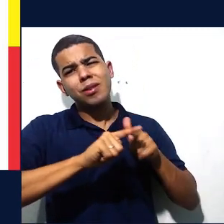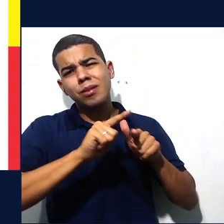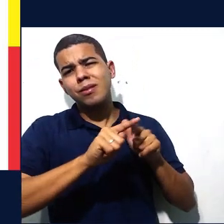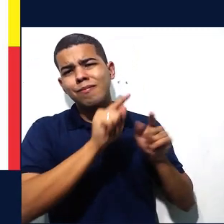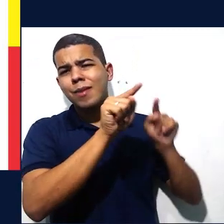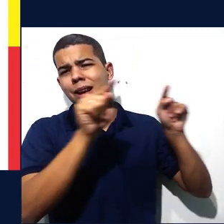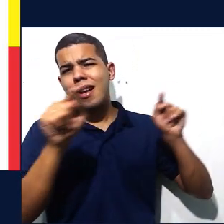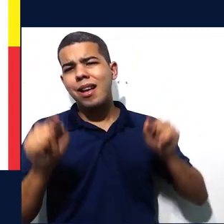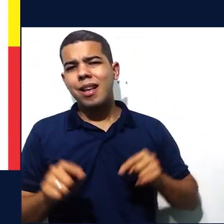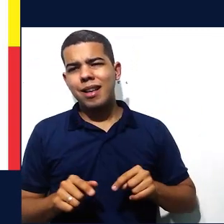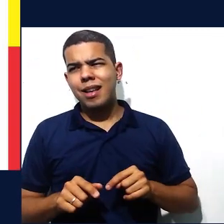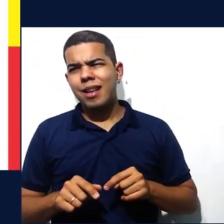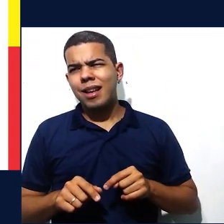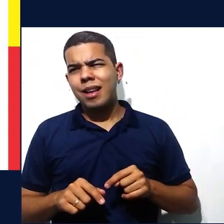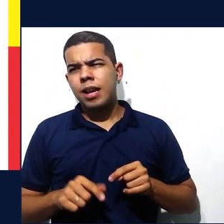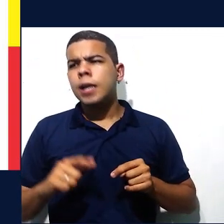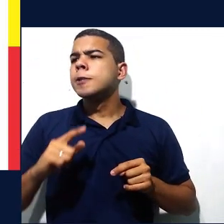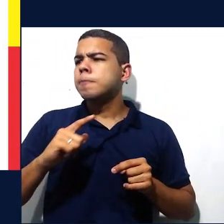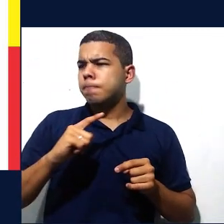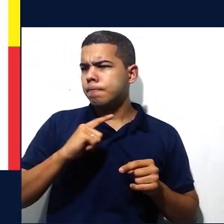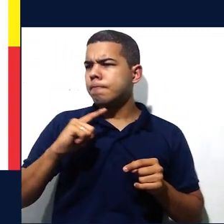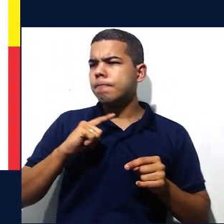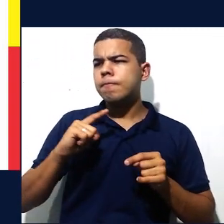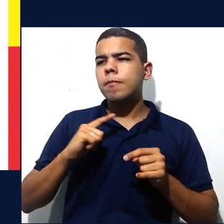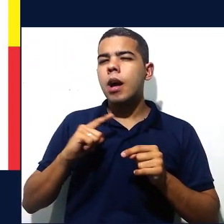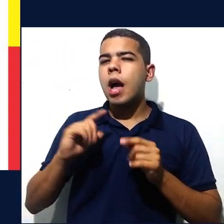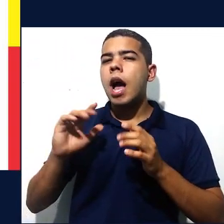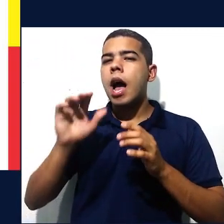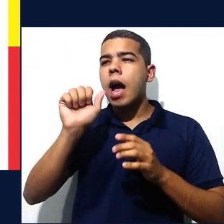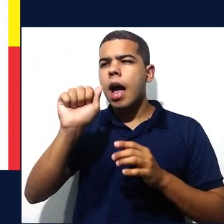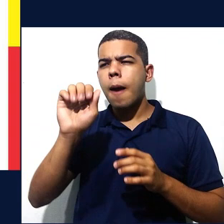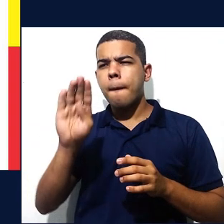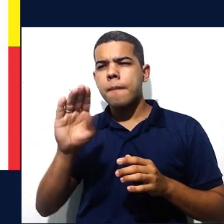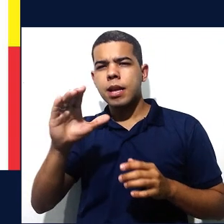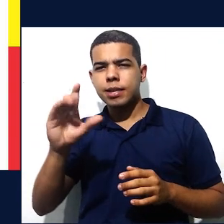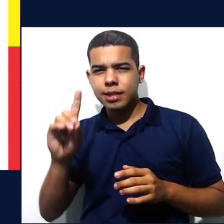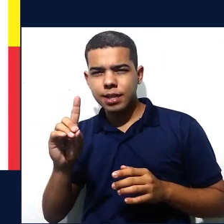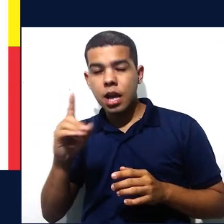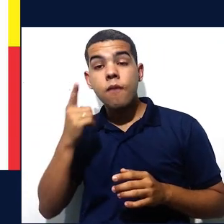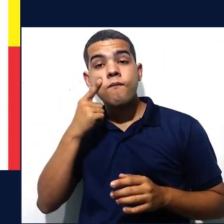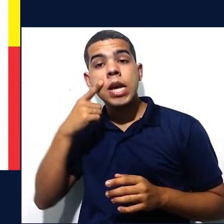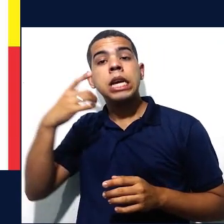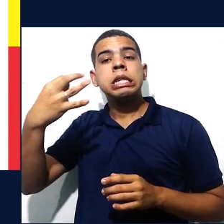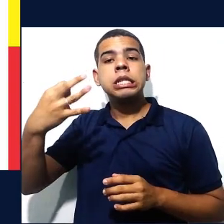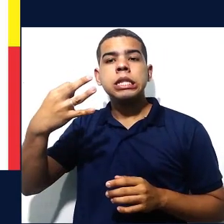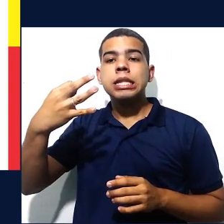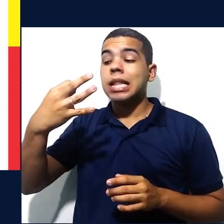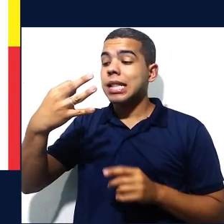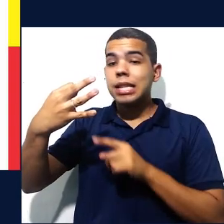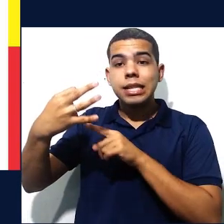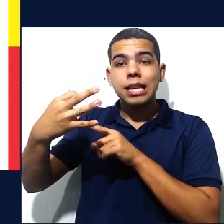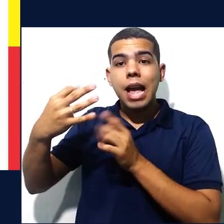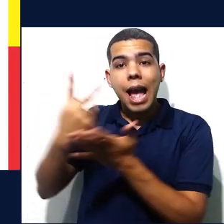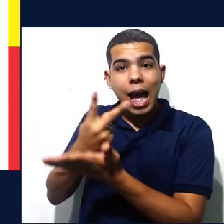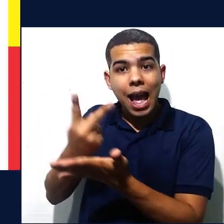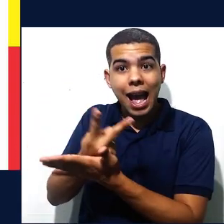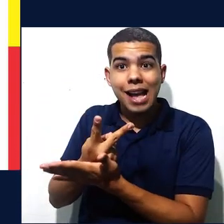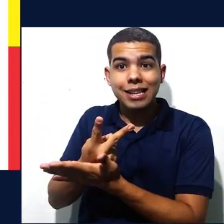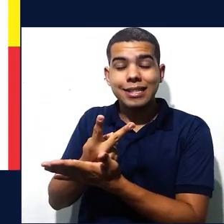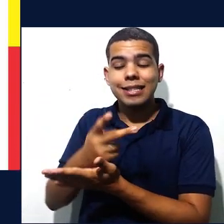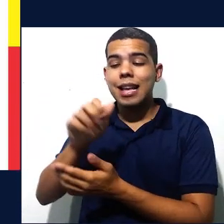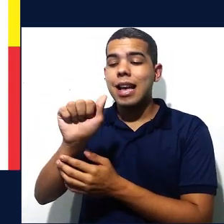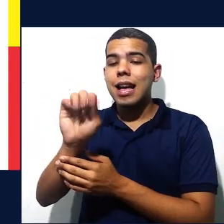alteração. Entre as proposições a seguir, assinale a alternativa incorreta. Observe